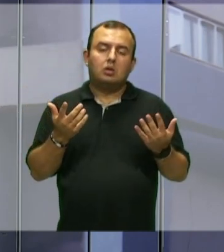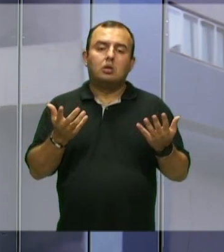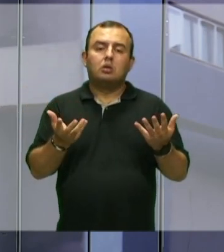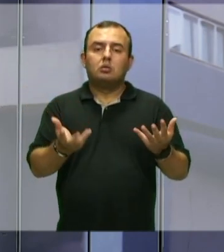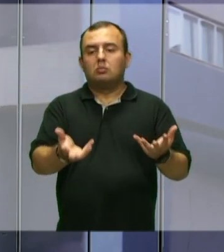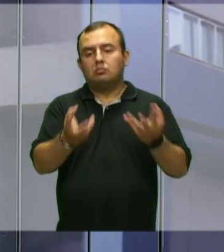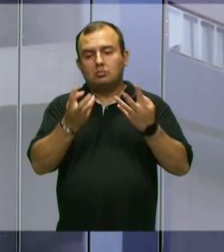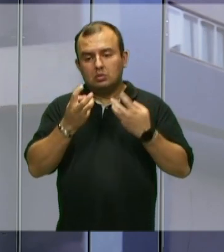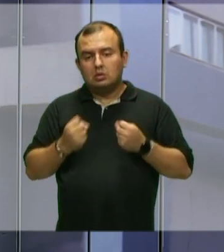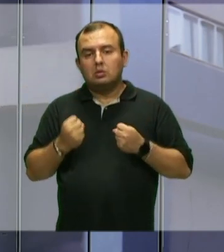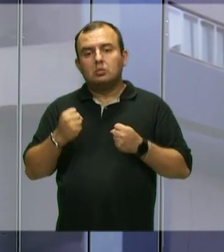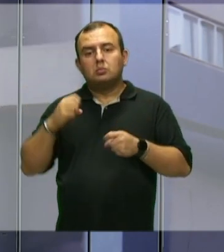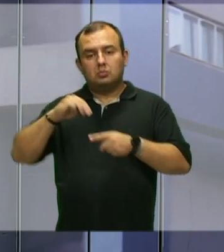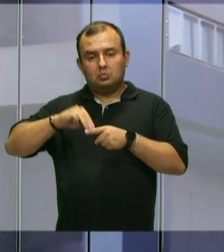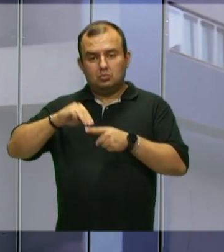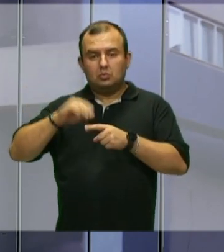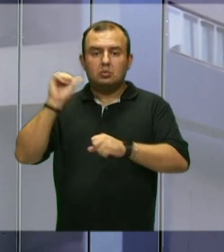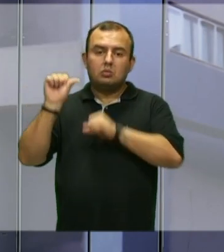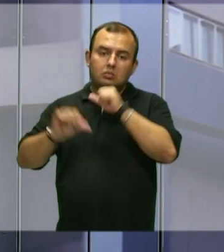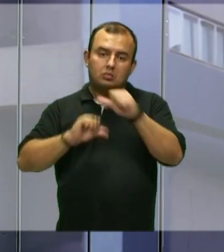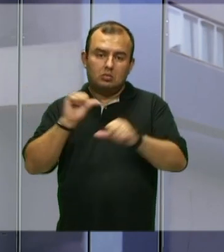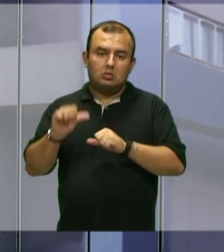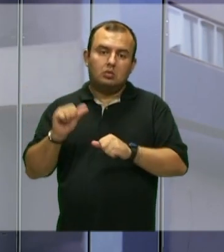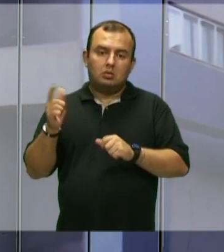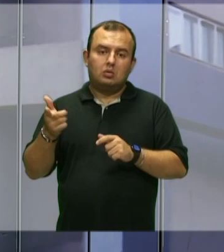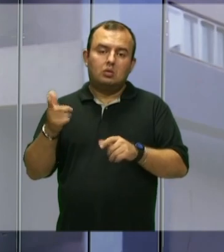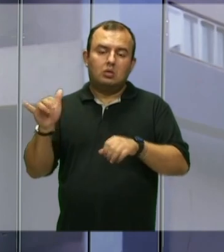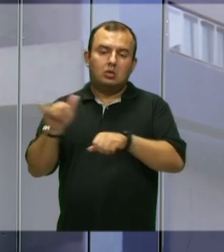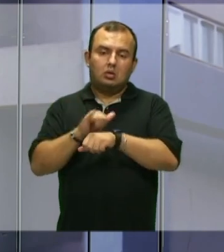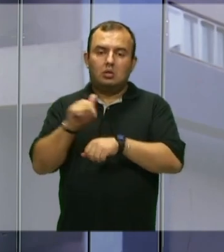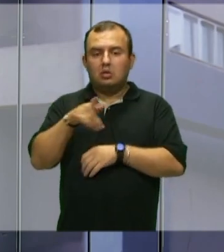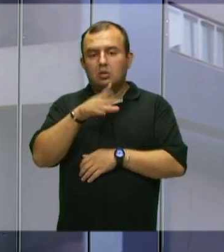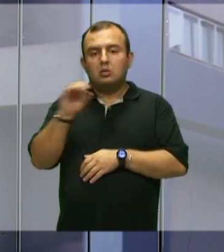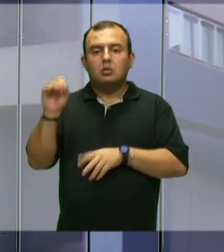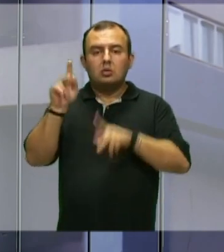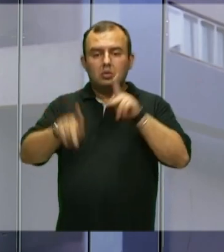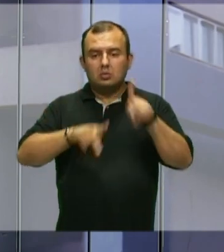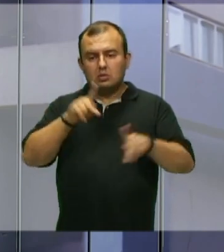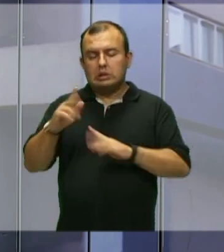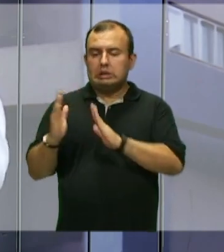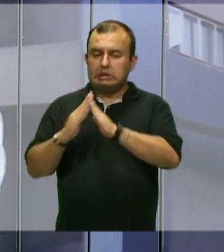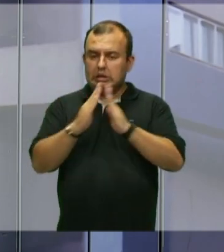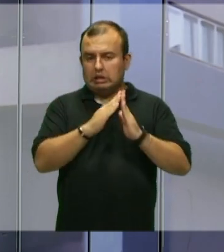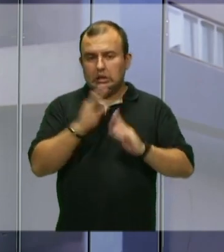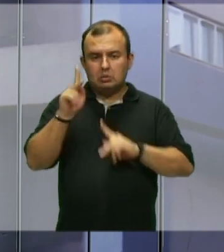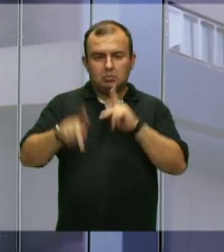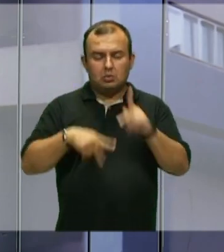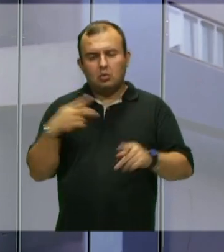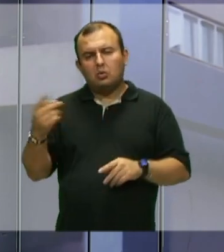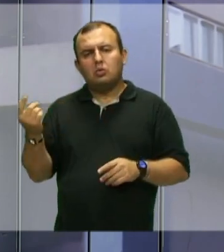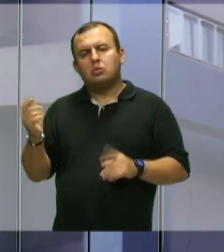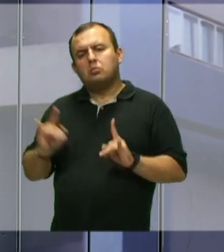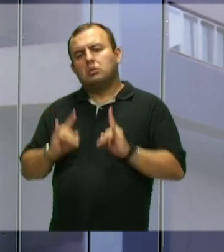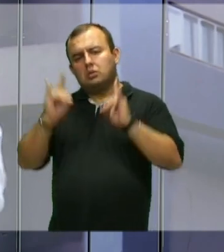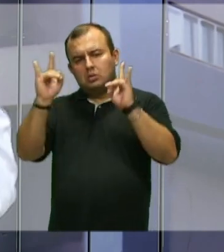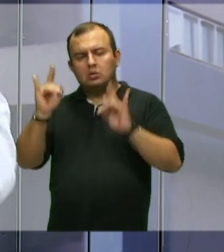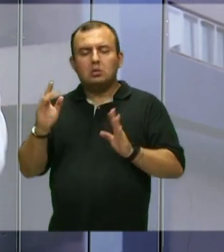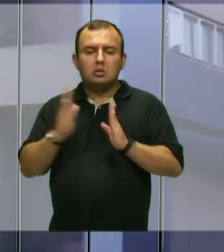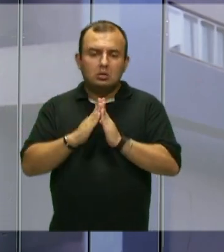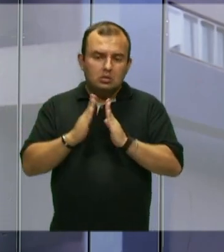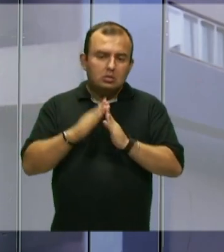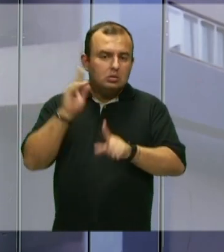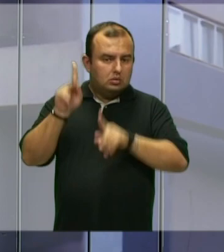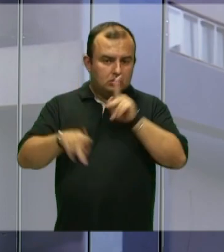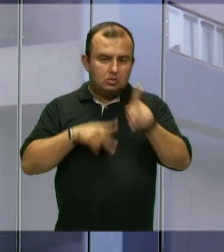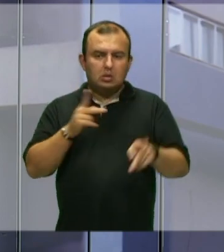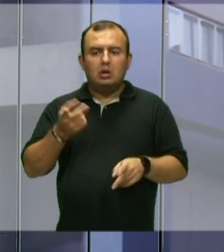para o município de Itajaí, transformando aquilo ali em uma ação popular de casas populares ou de apartamentos populares, de moradias populares,